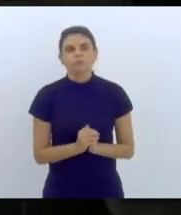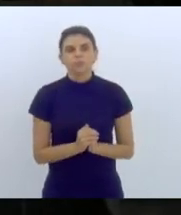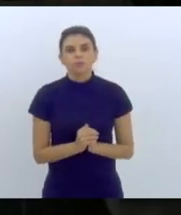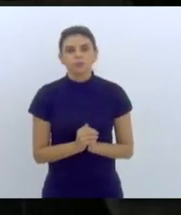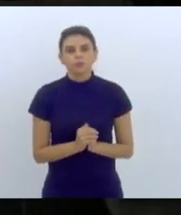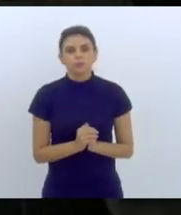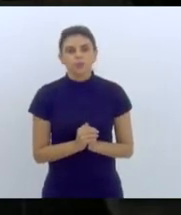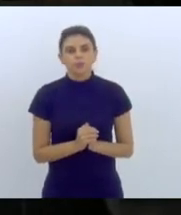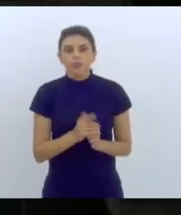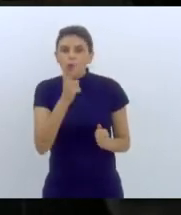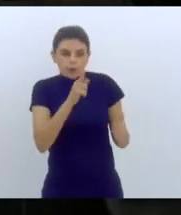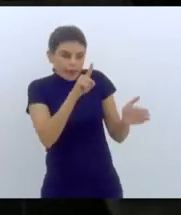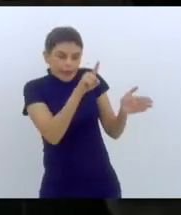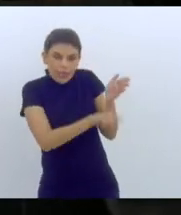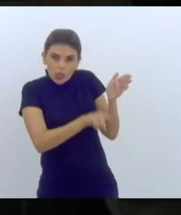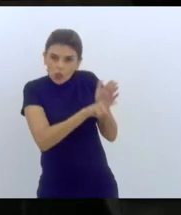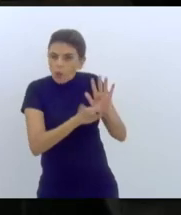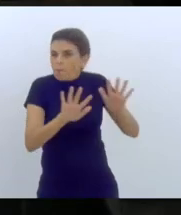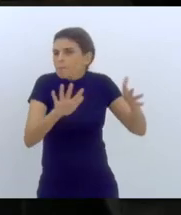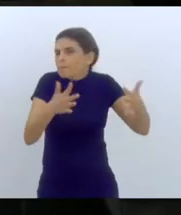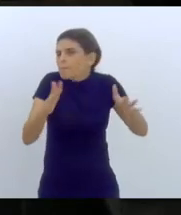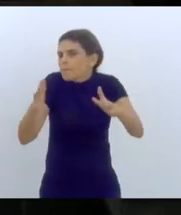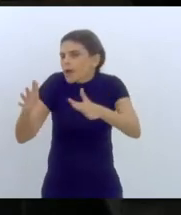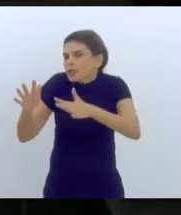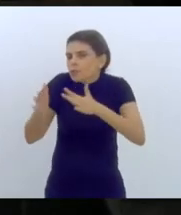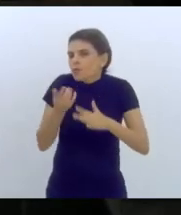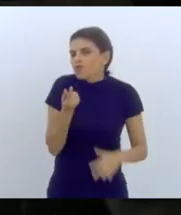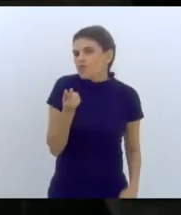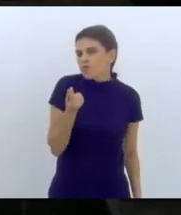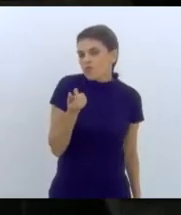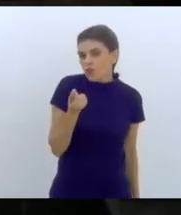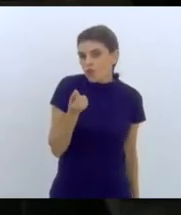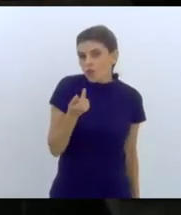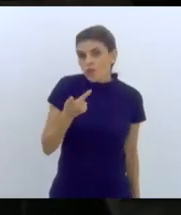se descontou aproximadamente